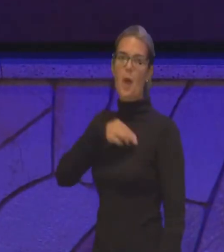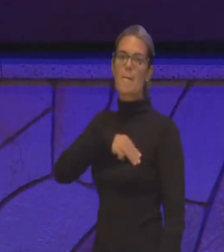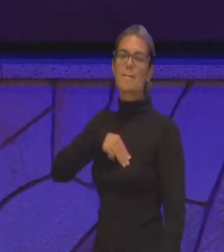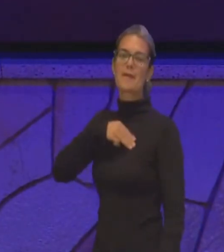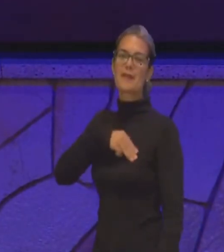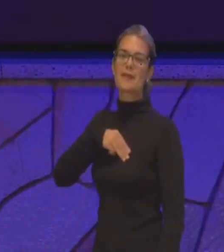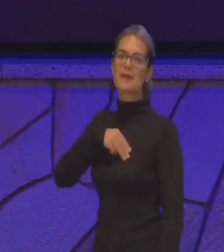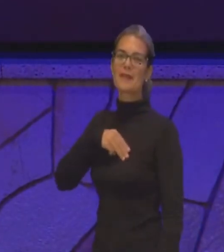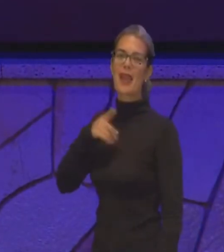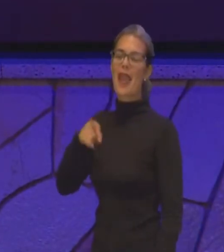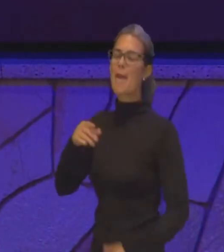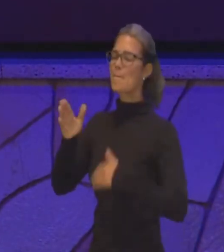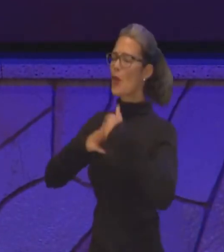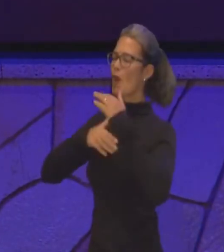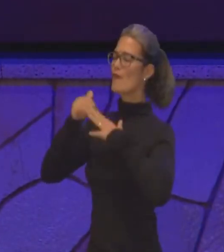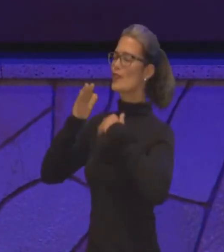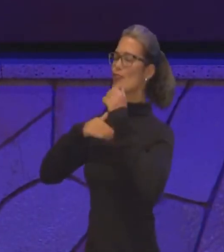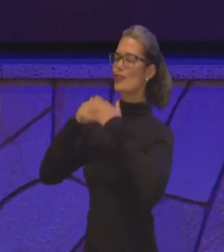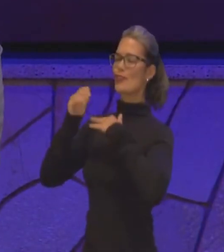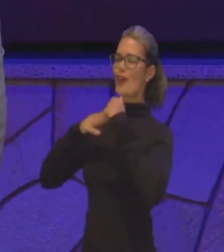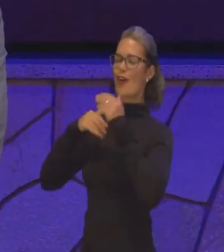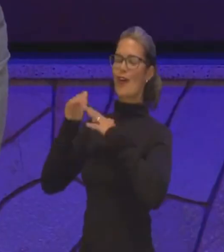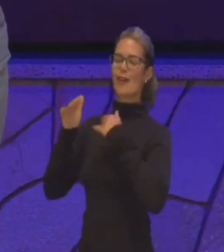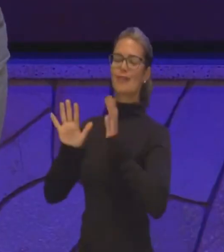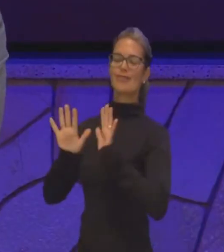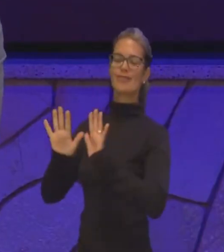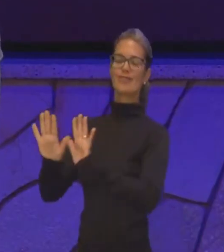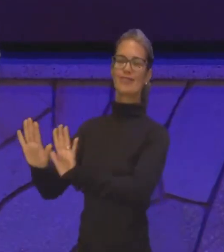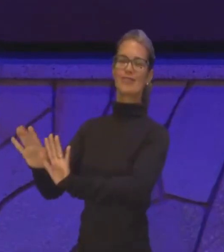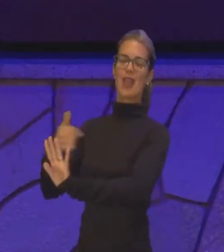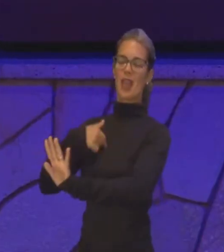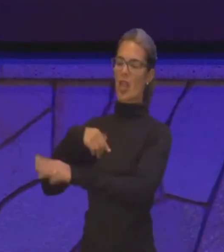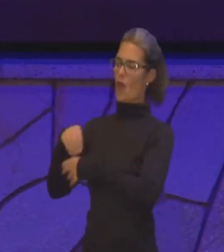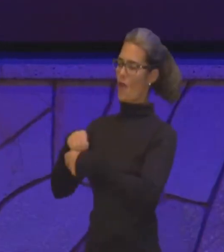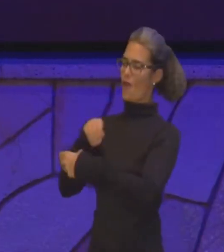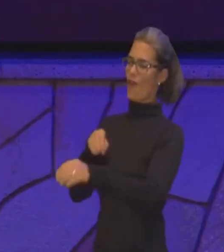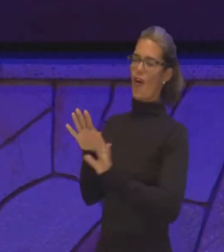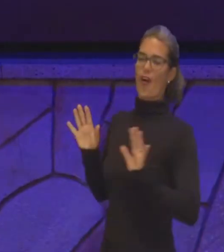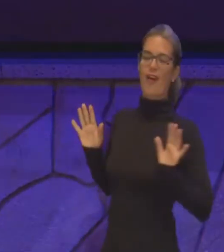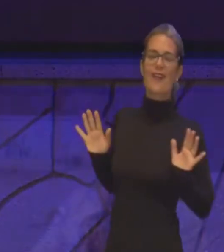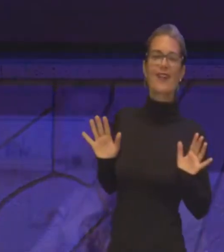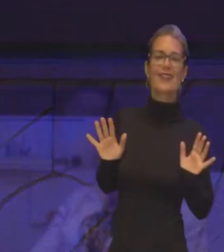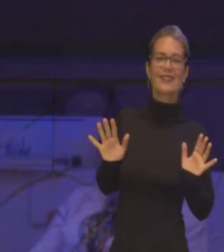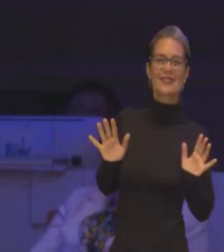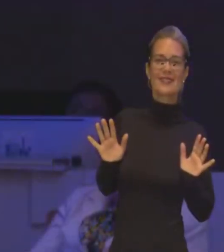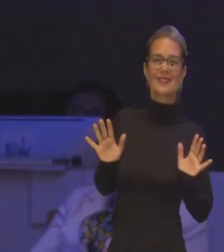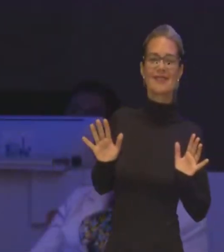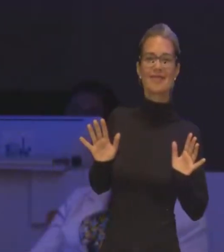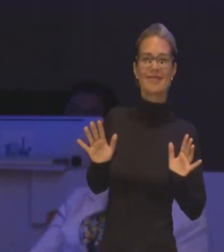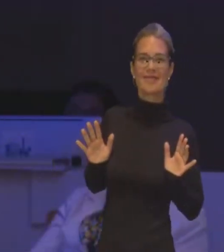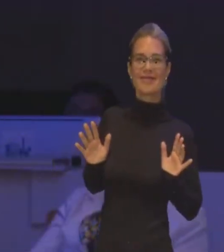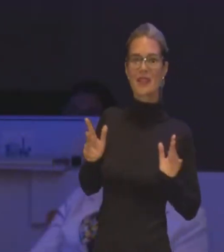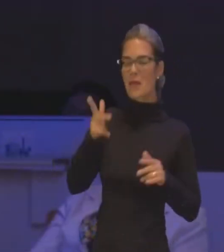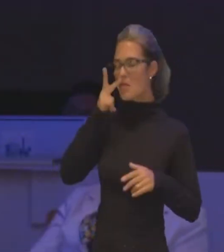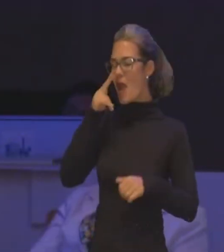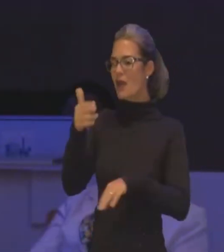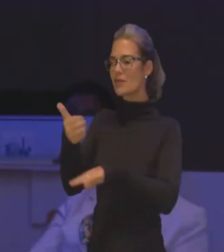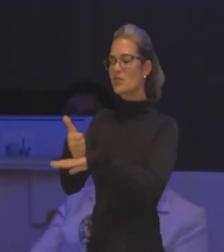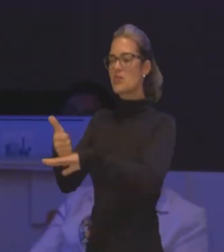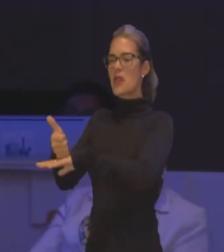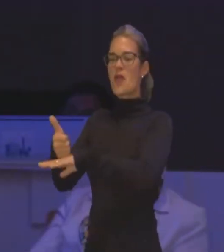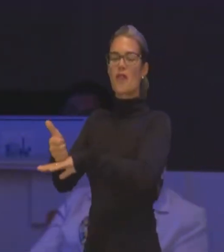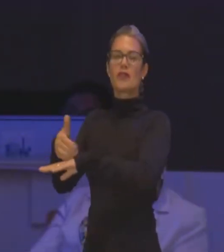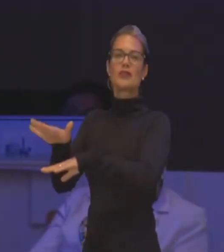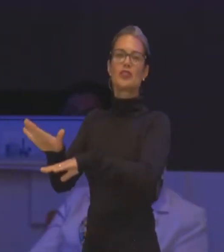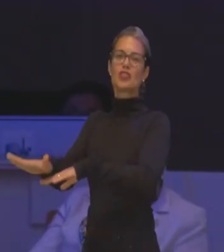Perdão dizer, mas às vezes eu percebo que soa como profissionais do